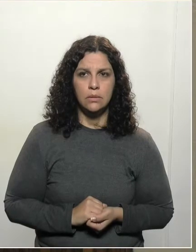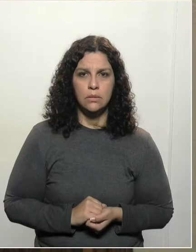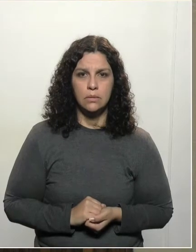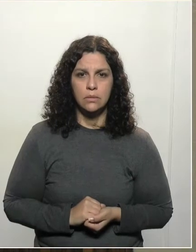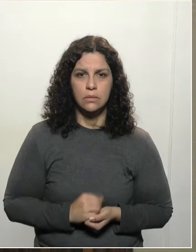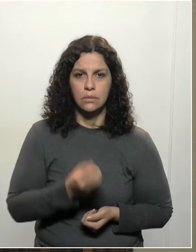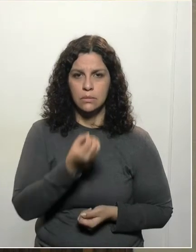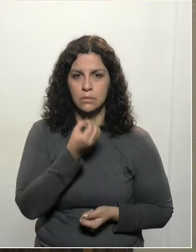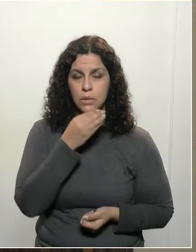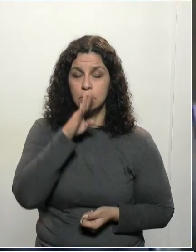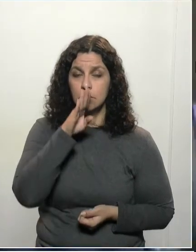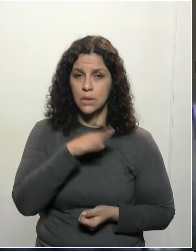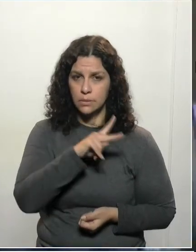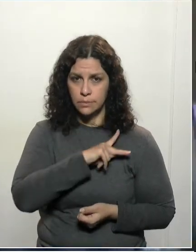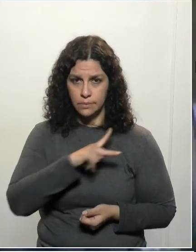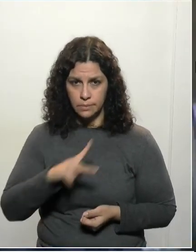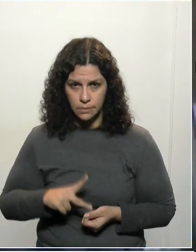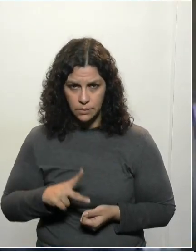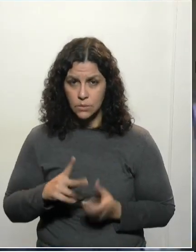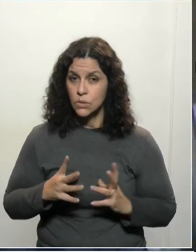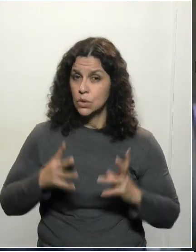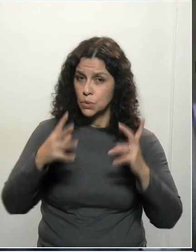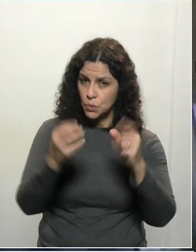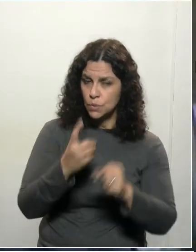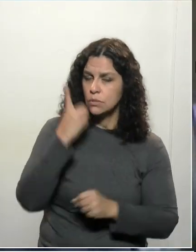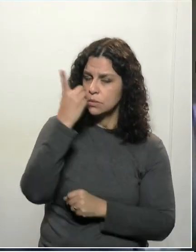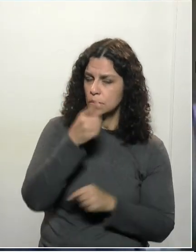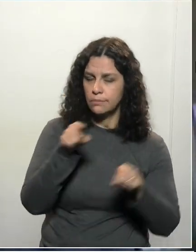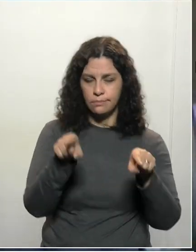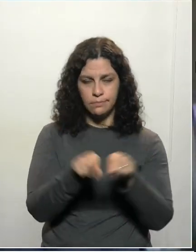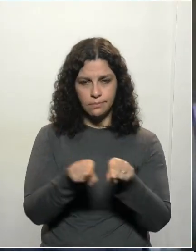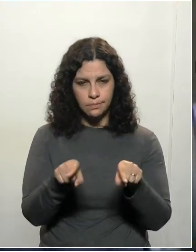Muito boa tarde, senhor presidente. Muito boa tarde aos nobres deputados.